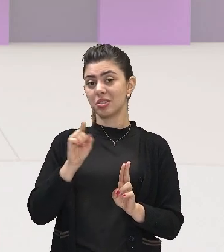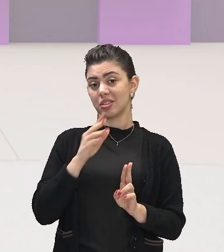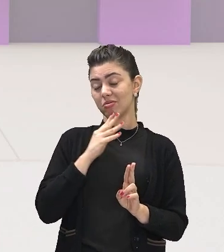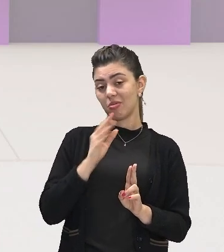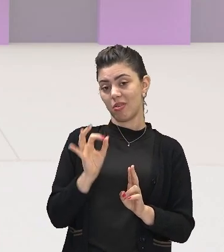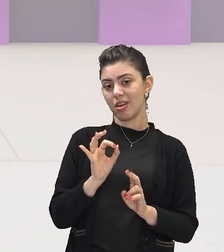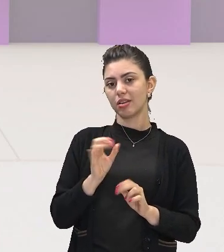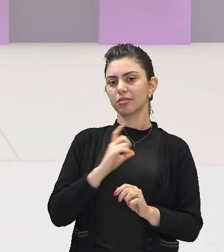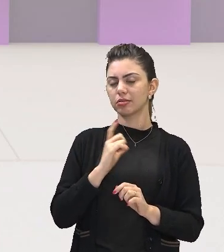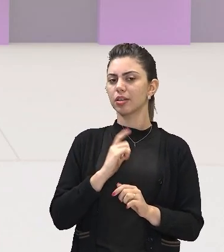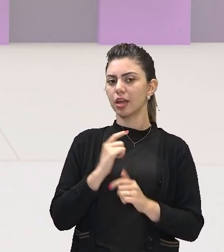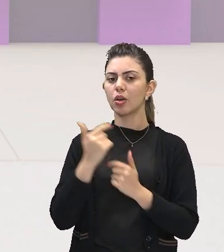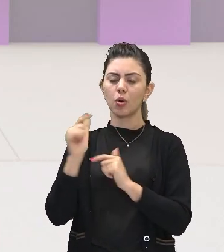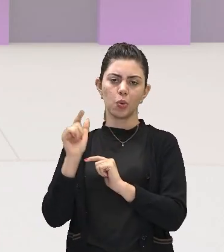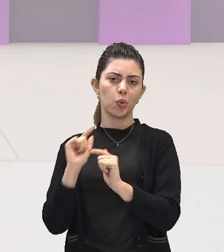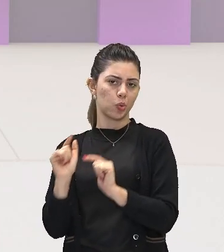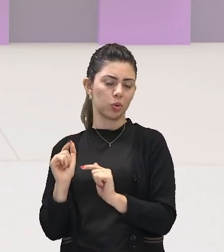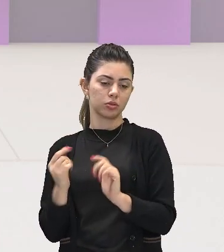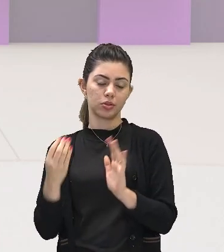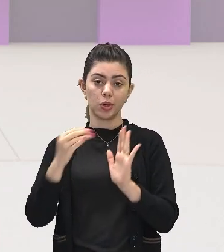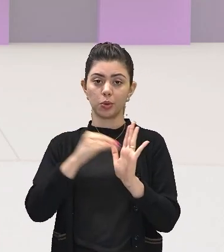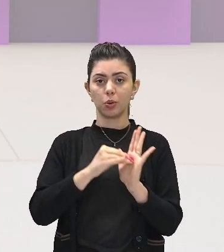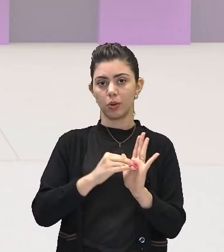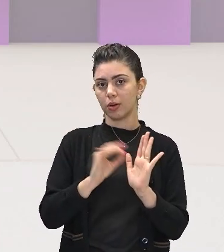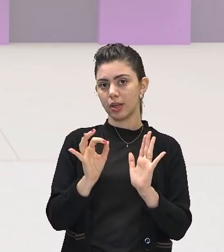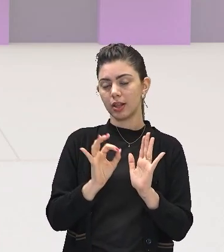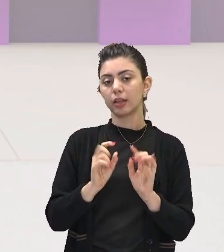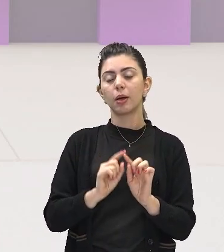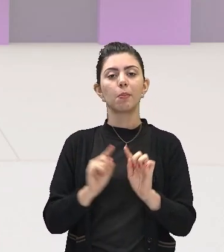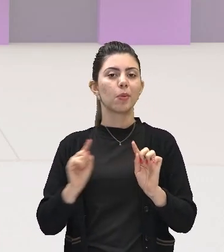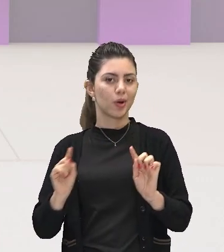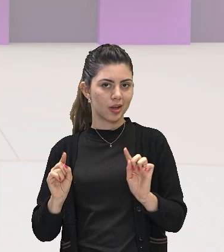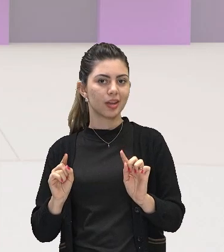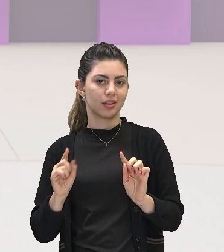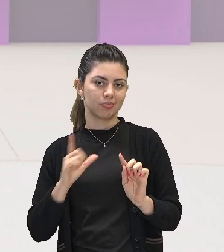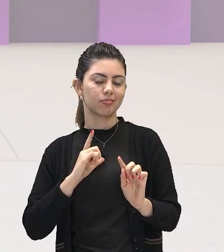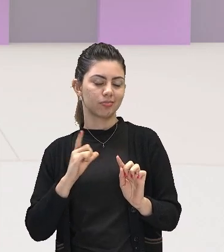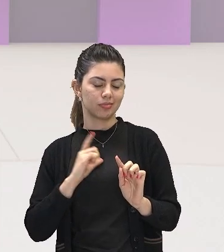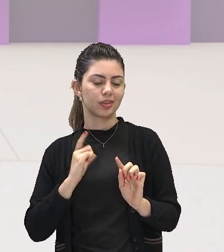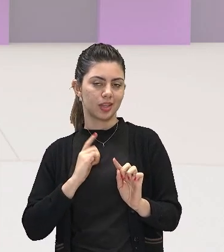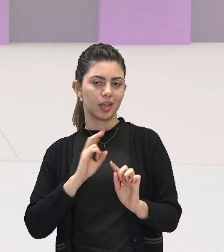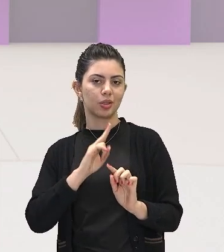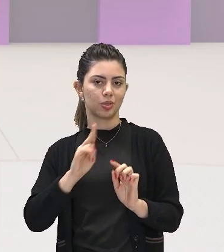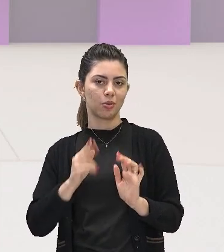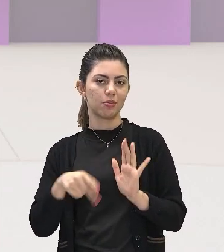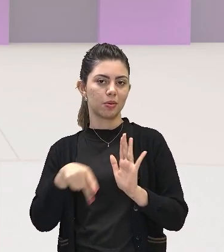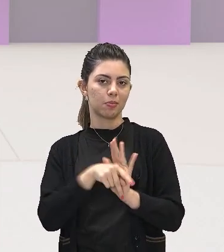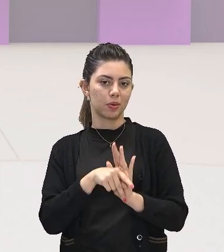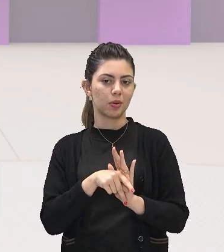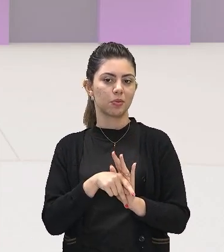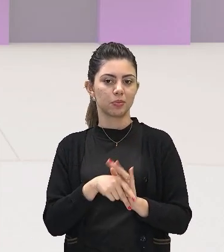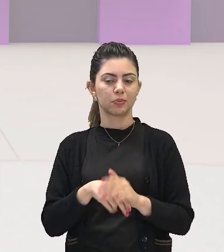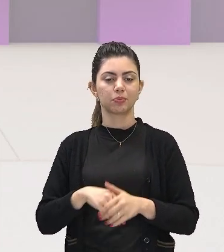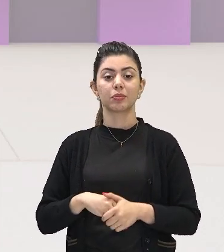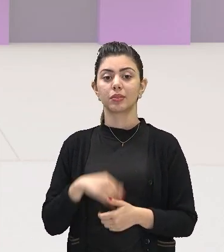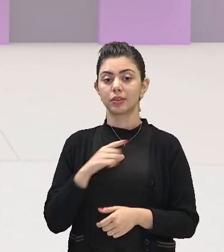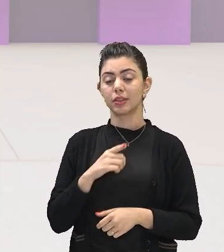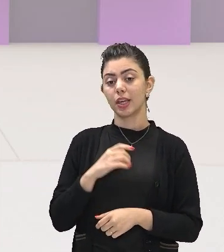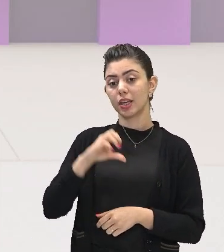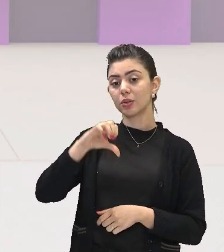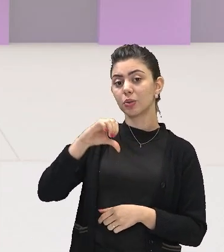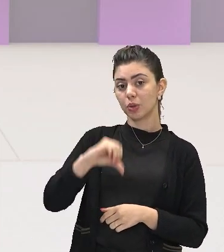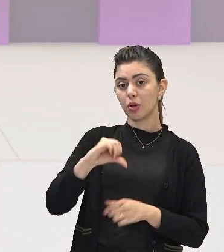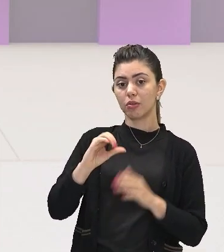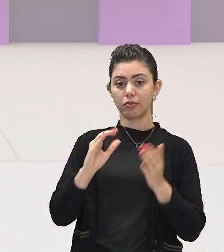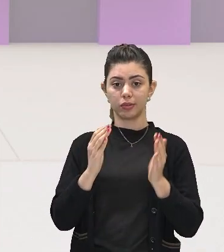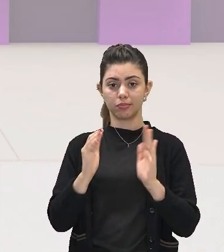alguns outros, né, que não estão aqui representados, mas também possuem nomes especiais, tipo o polígono com 9 lados, é